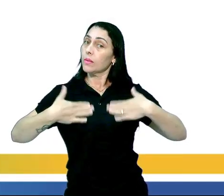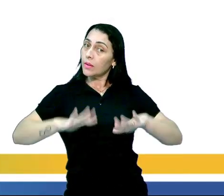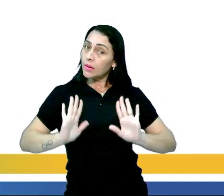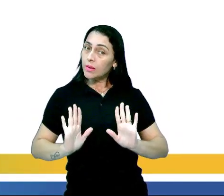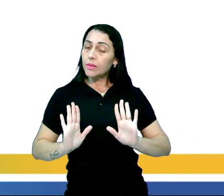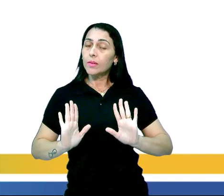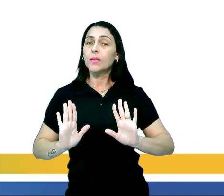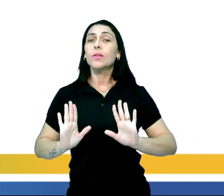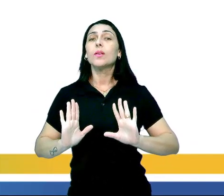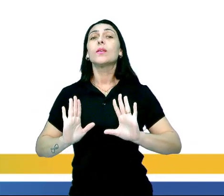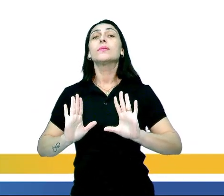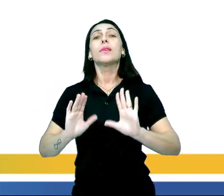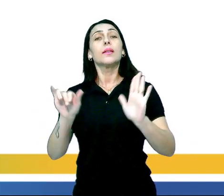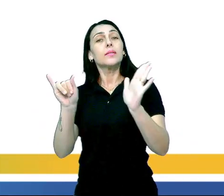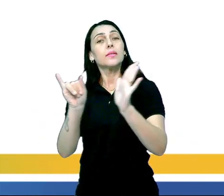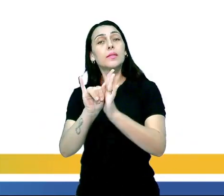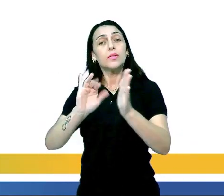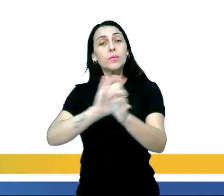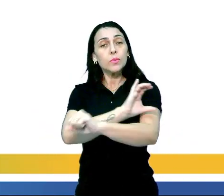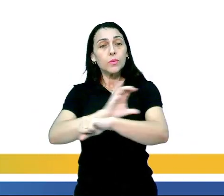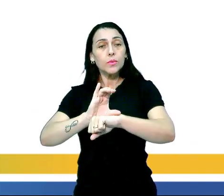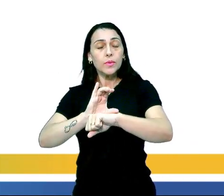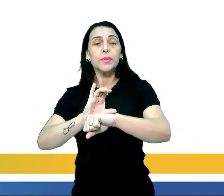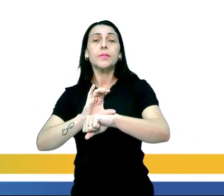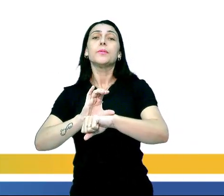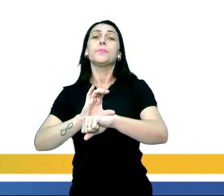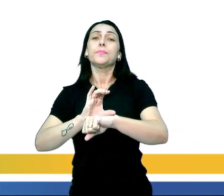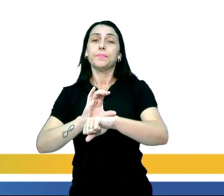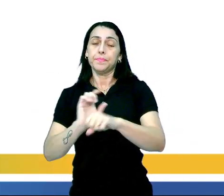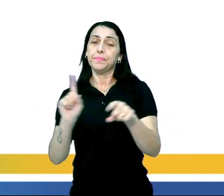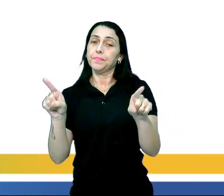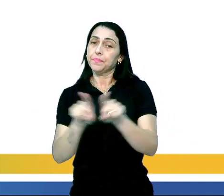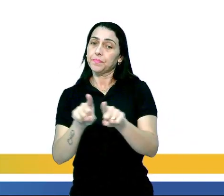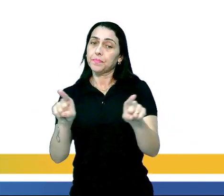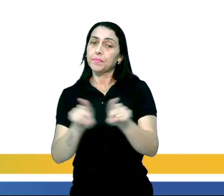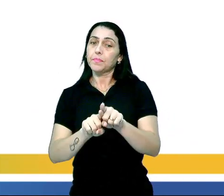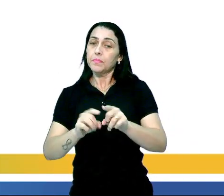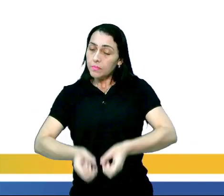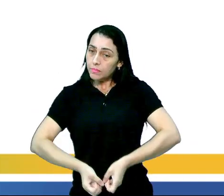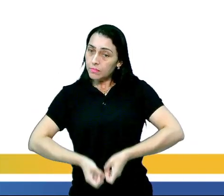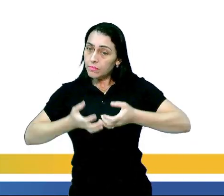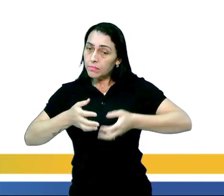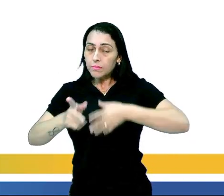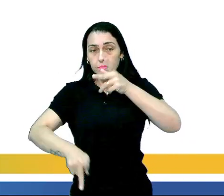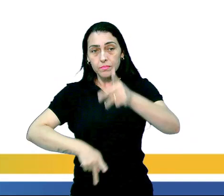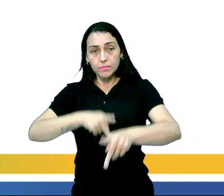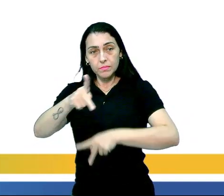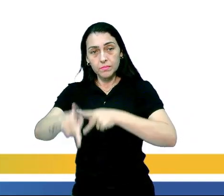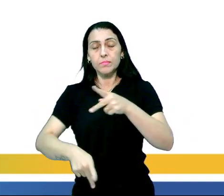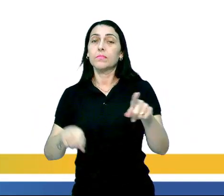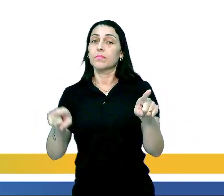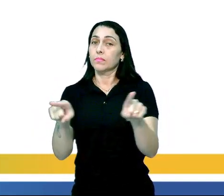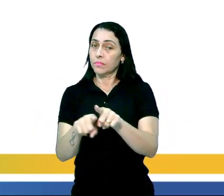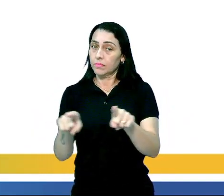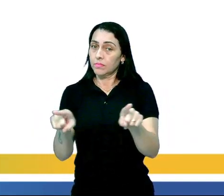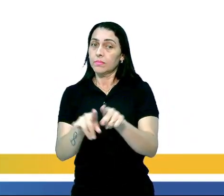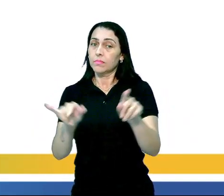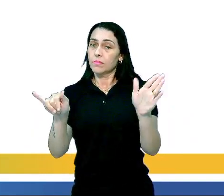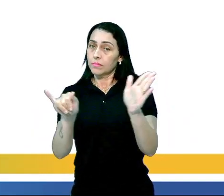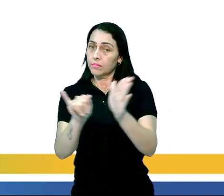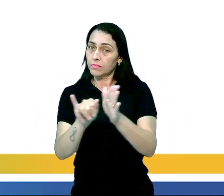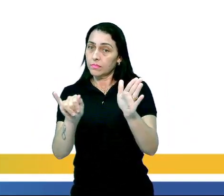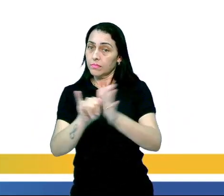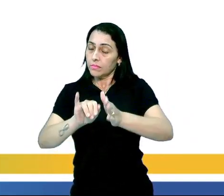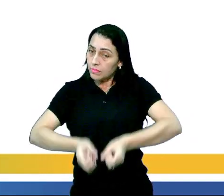o direcionamento sobre a identidade cultural, essa vertente para as manifestações populares, e ambas, tanto o aspecto da identidade